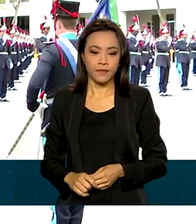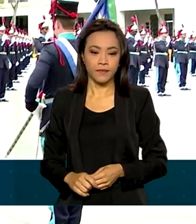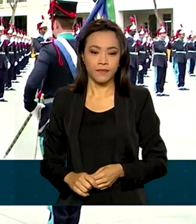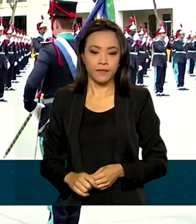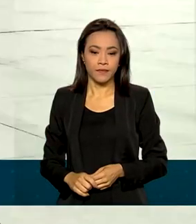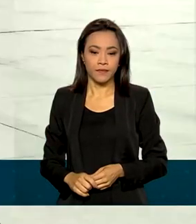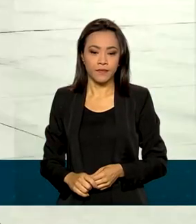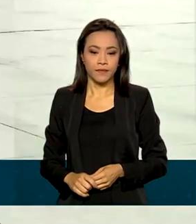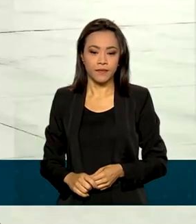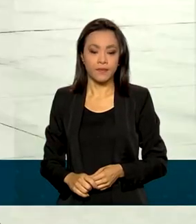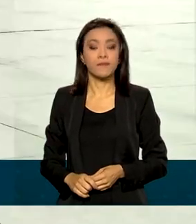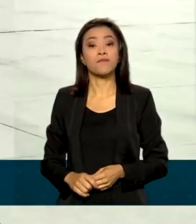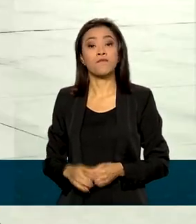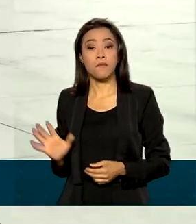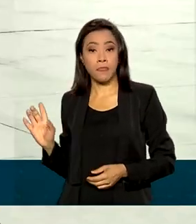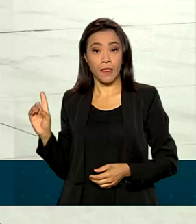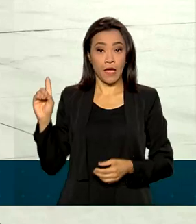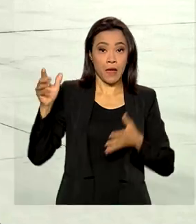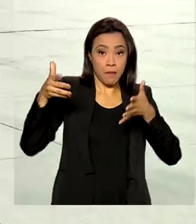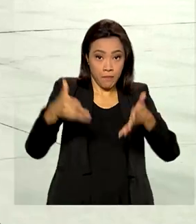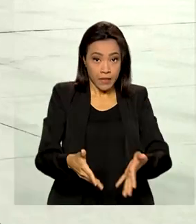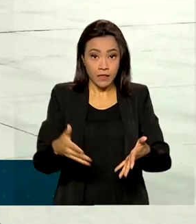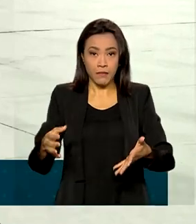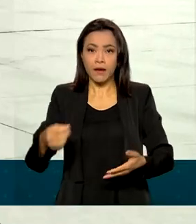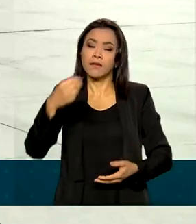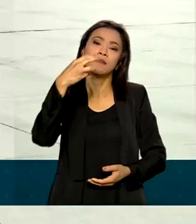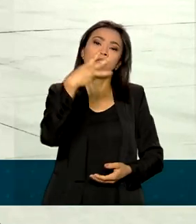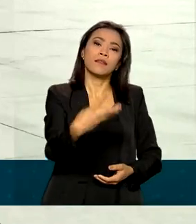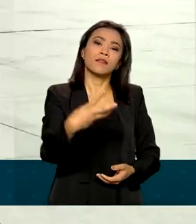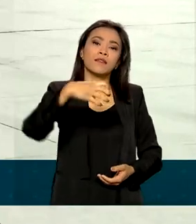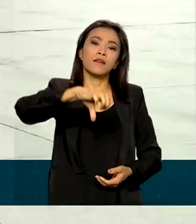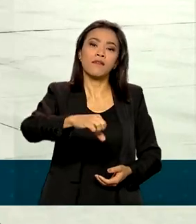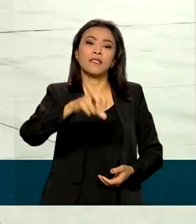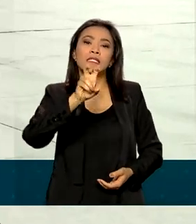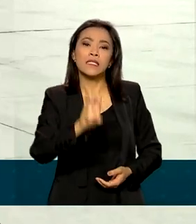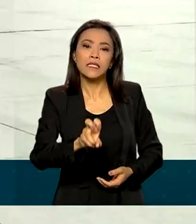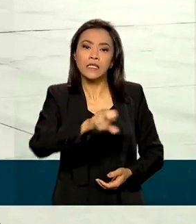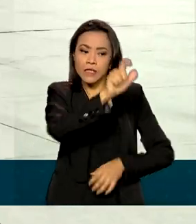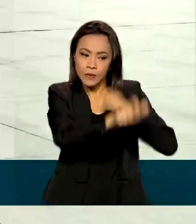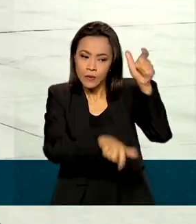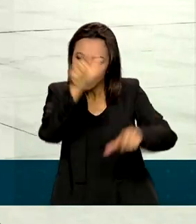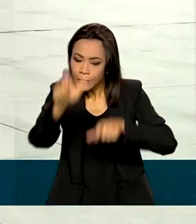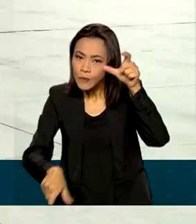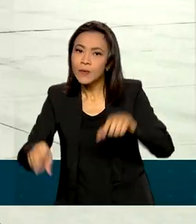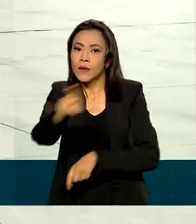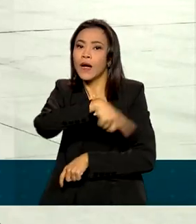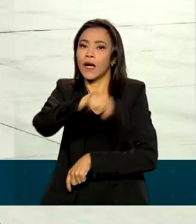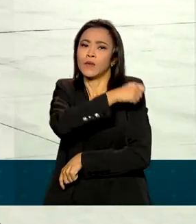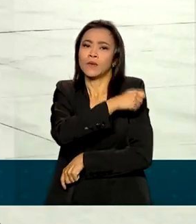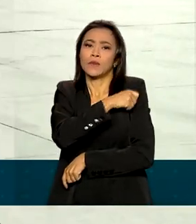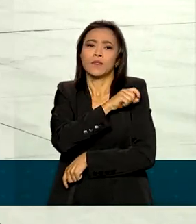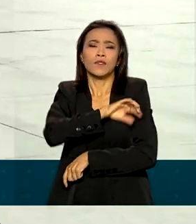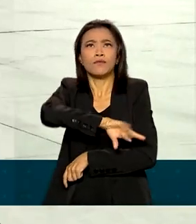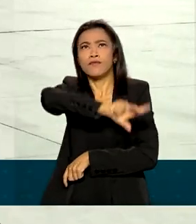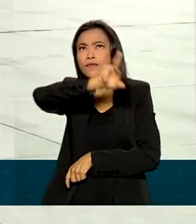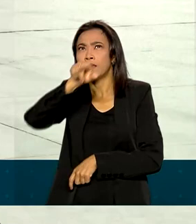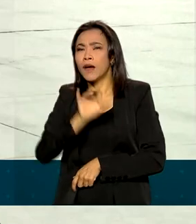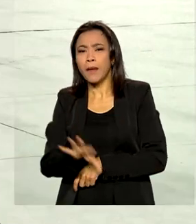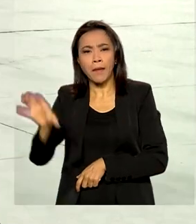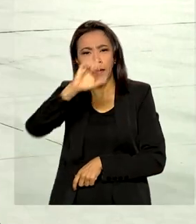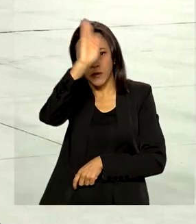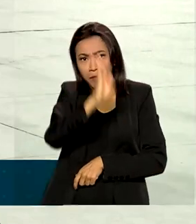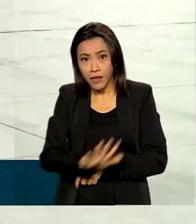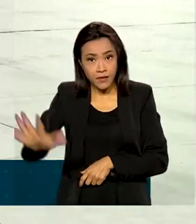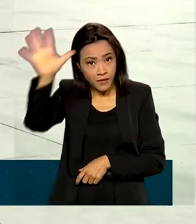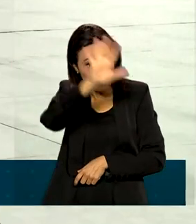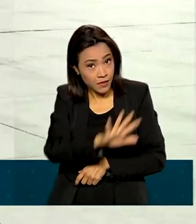honra. Participaram da cerimônia 395 cadetes de todas as regiões do país, sendo 15